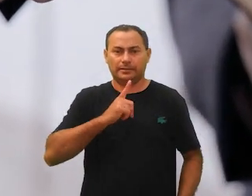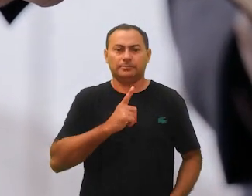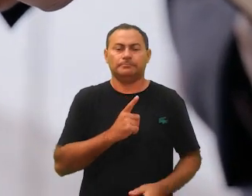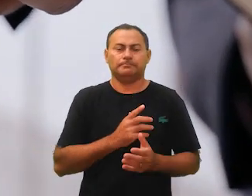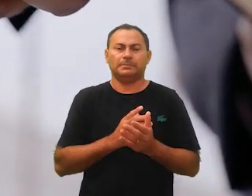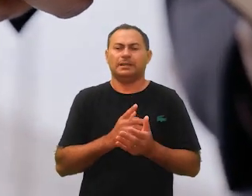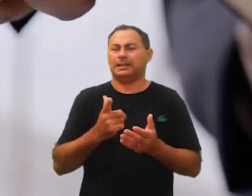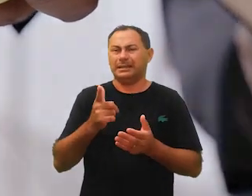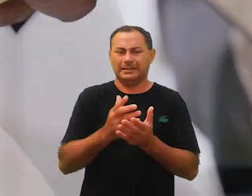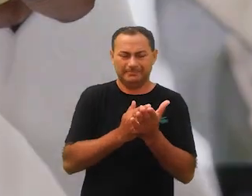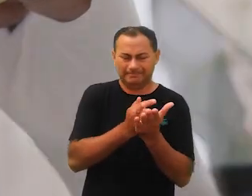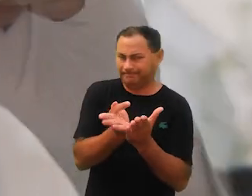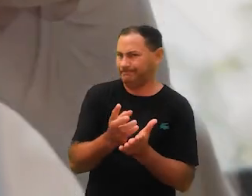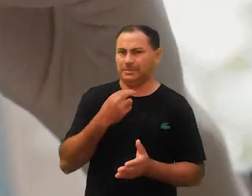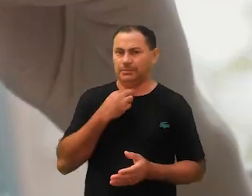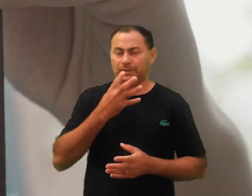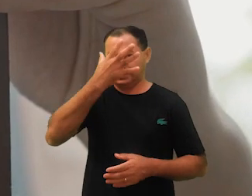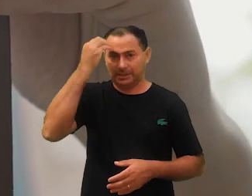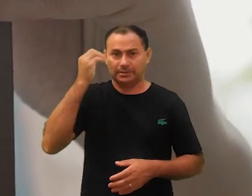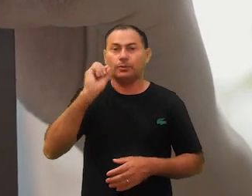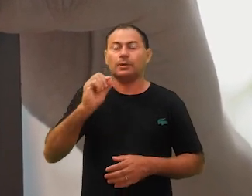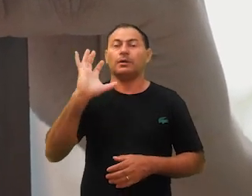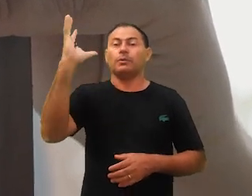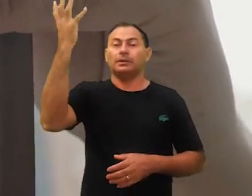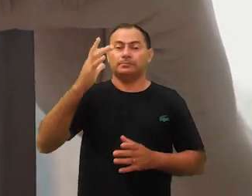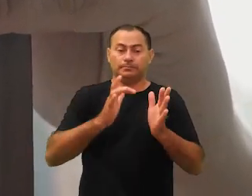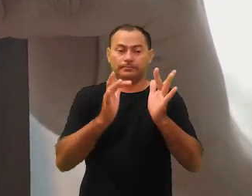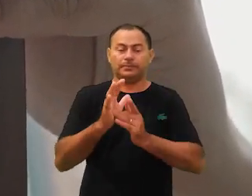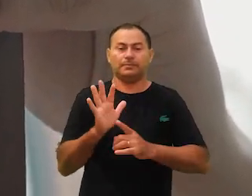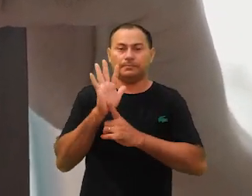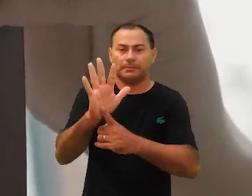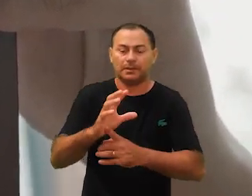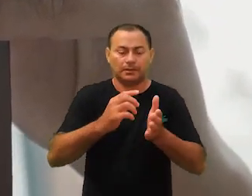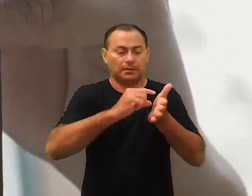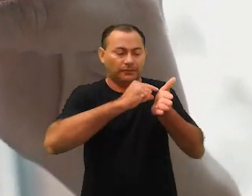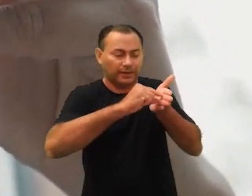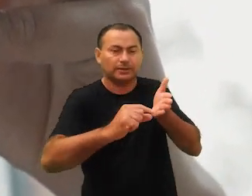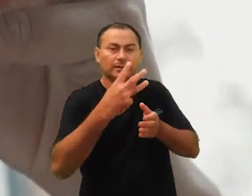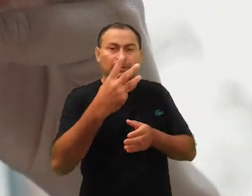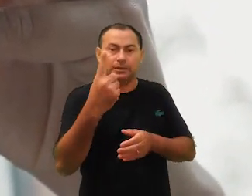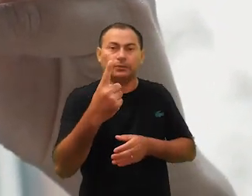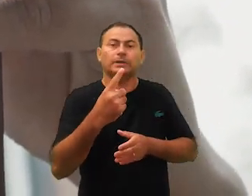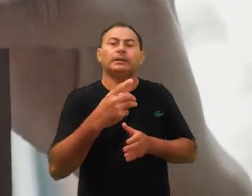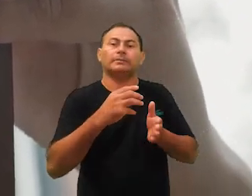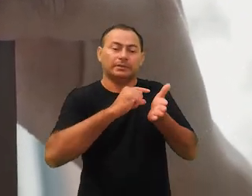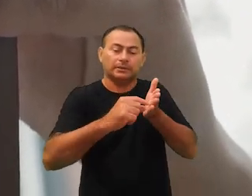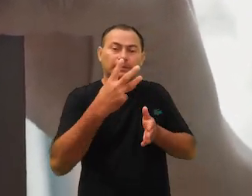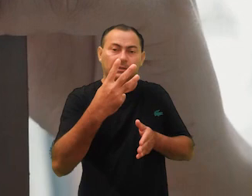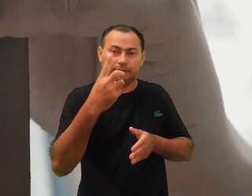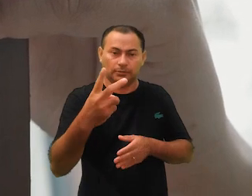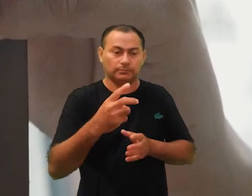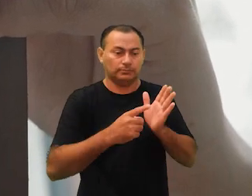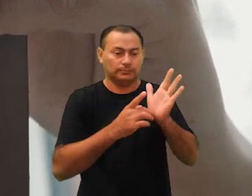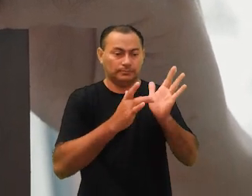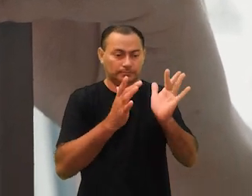haja infidelidade. Não podemos nos esquecer do que estava acontecendo quando Jesus apresentou os versículos 31 e 32.